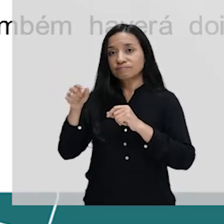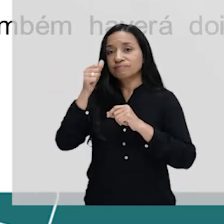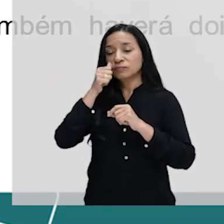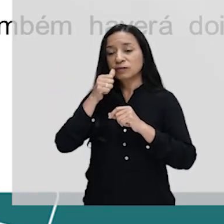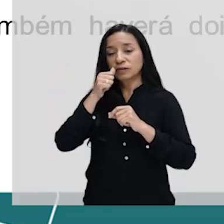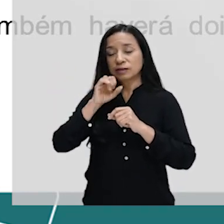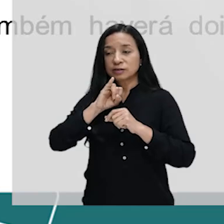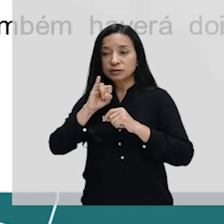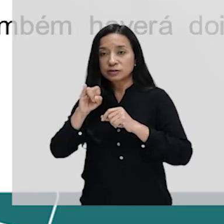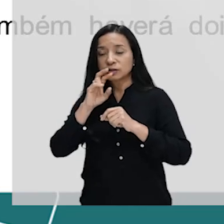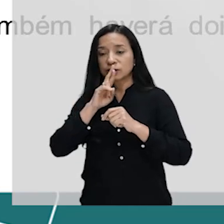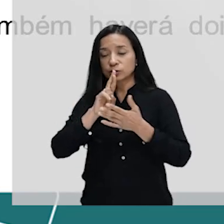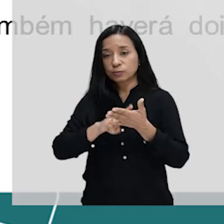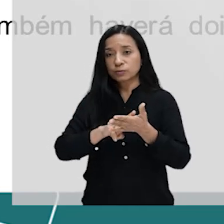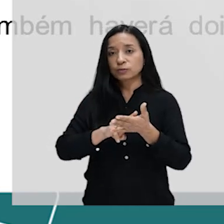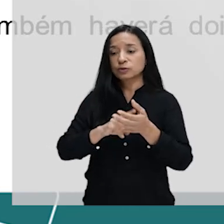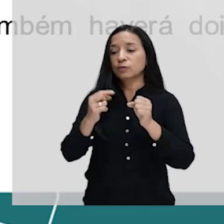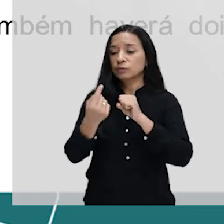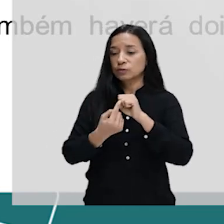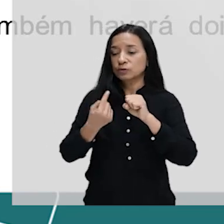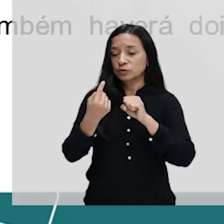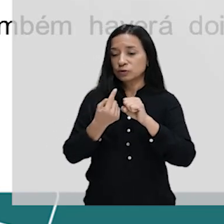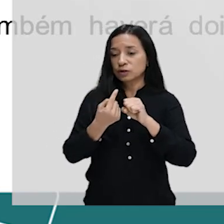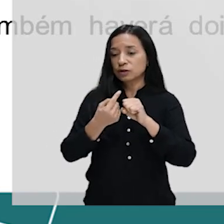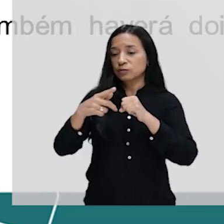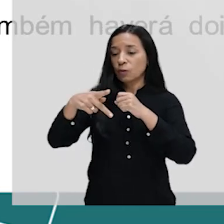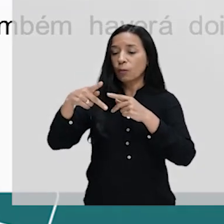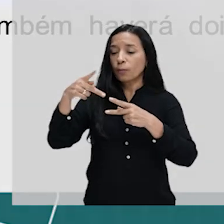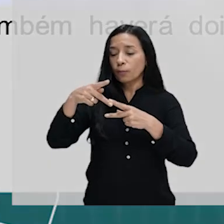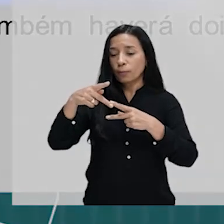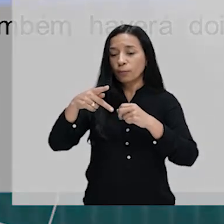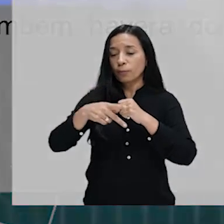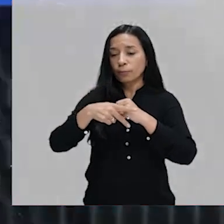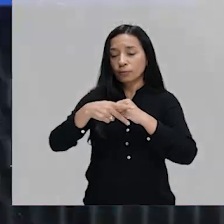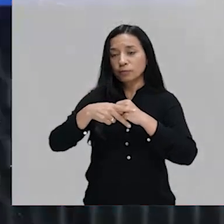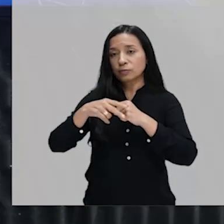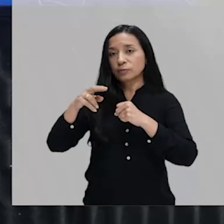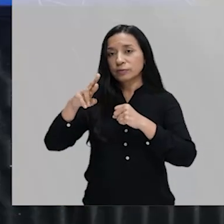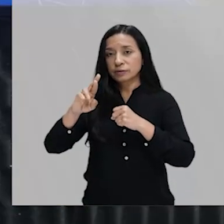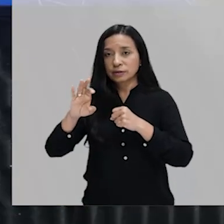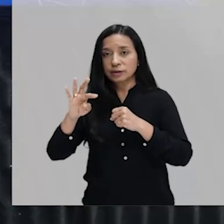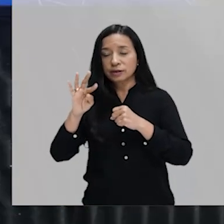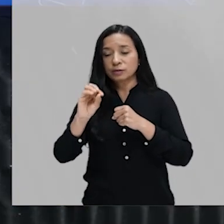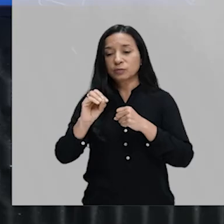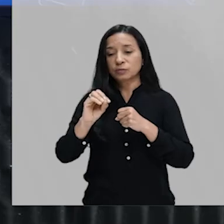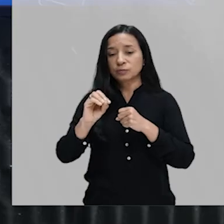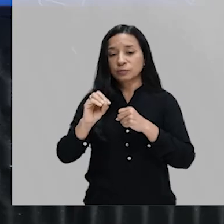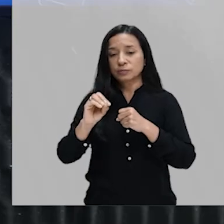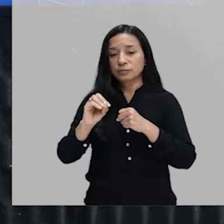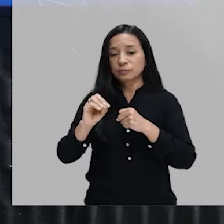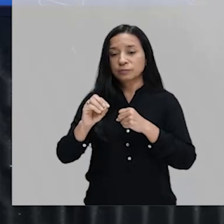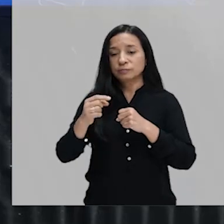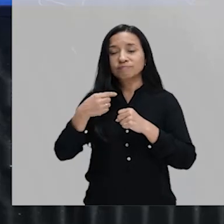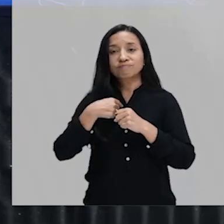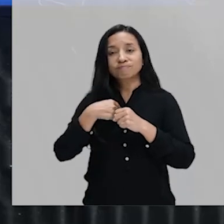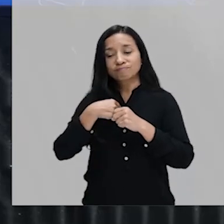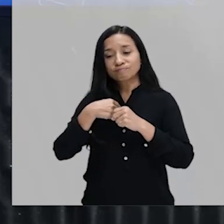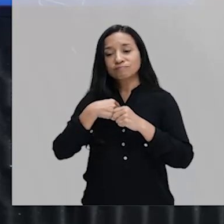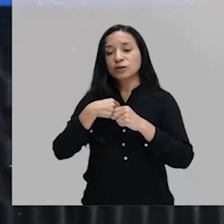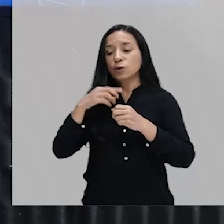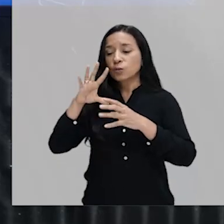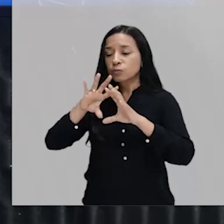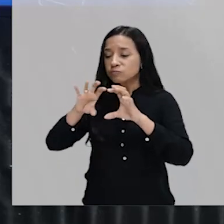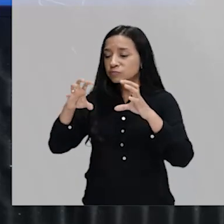um sujeito, vai ser pronome do caso reto. No caso, ela é um pronome do caso reto. Para eu desembrulhar. Quem desembrulhar?